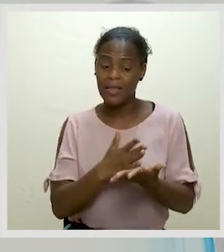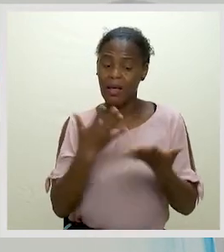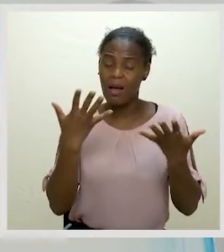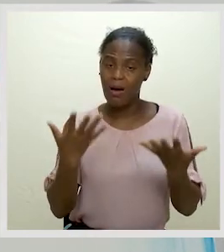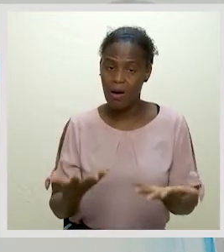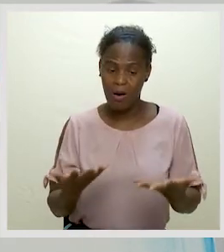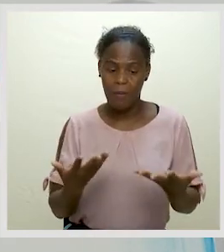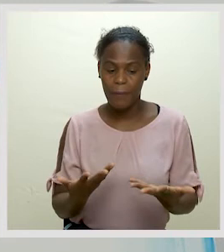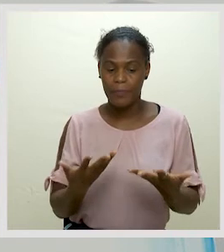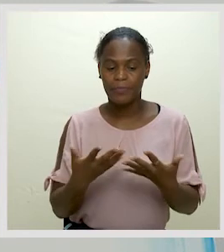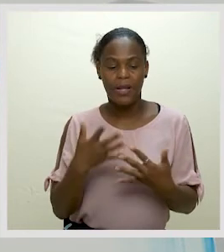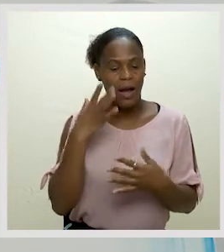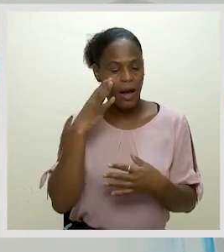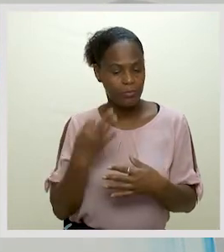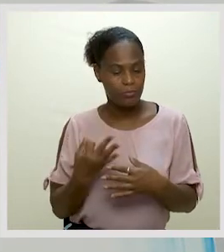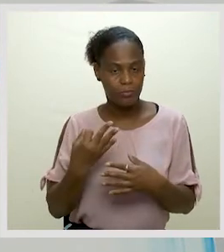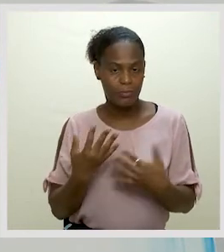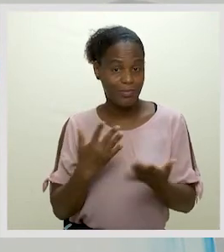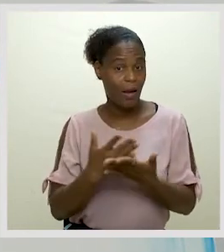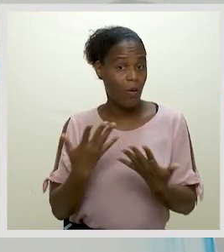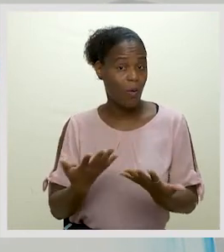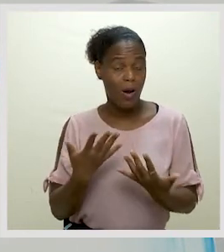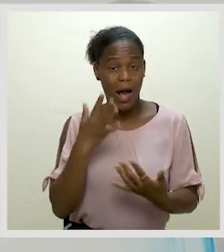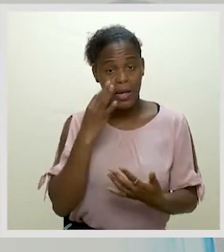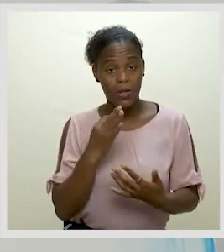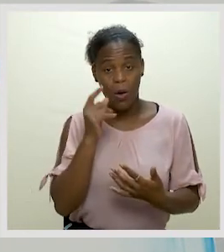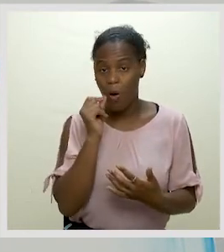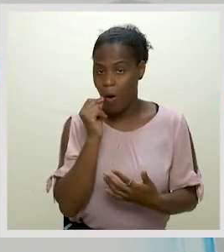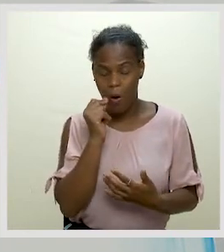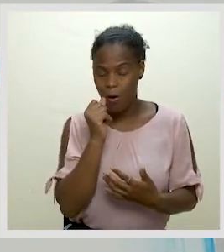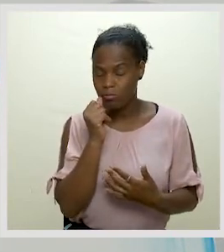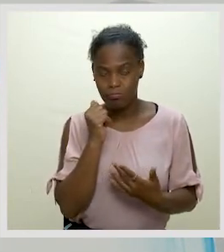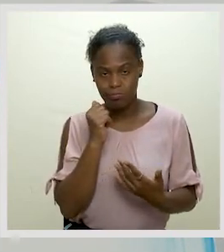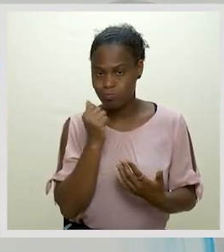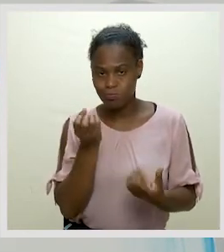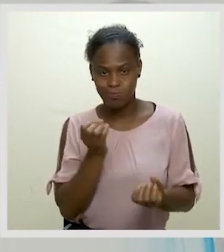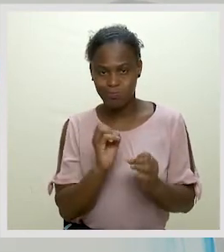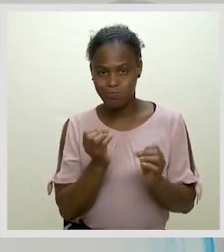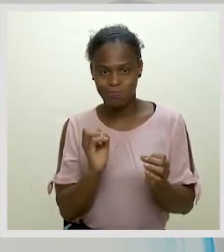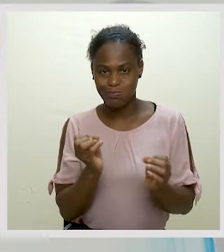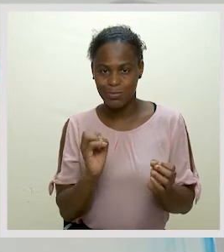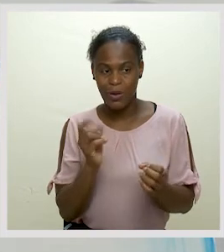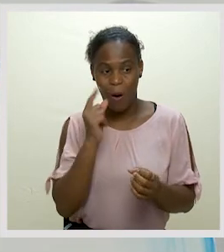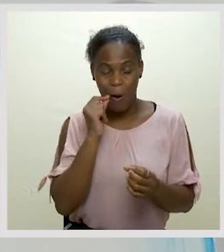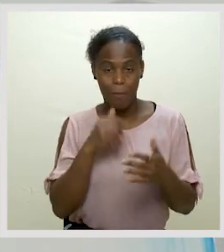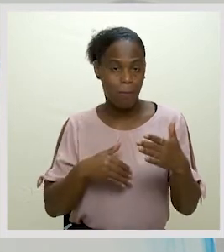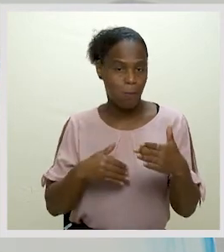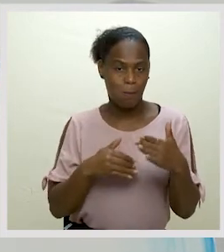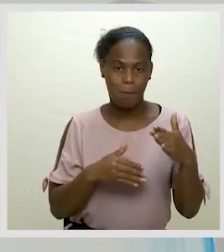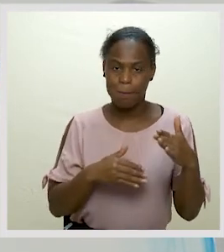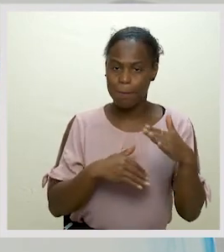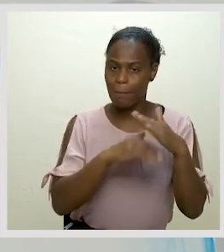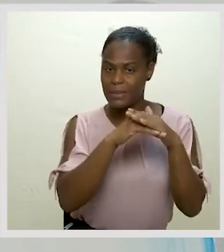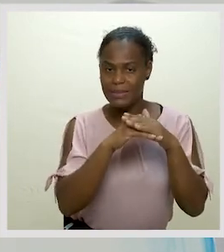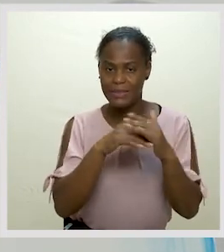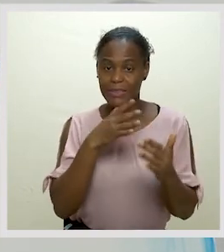até então ainda o homem não chegou ao